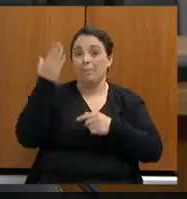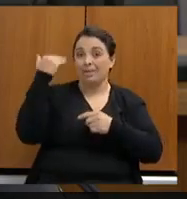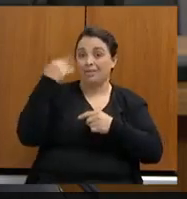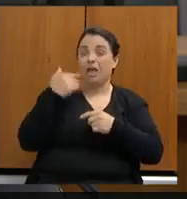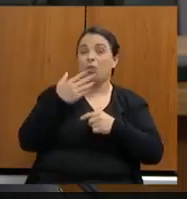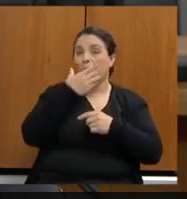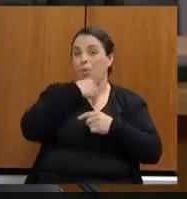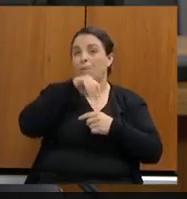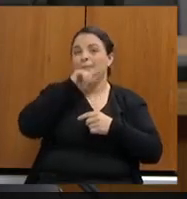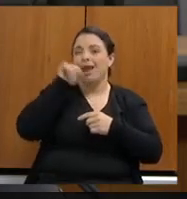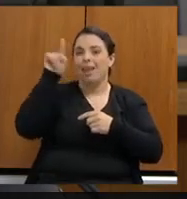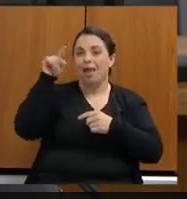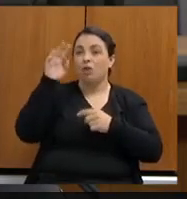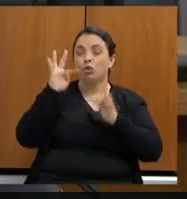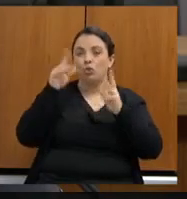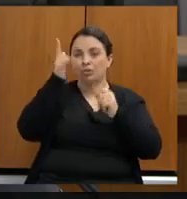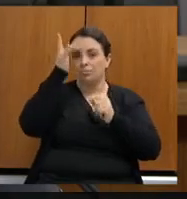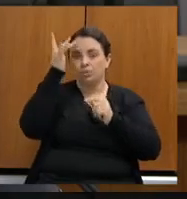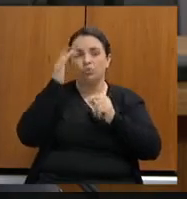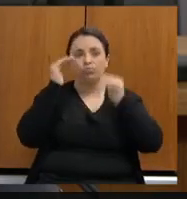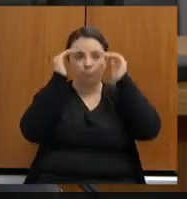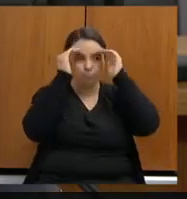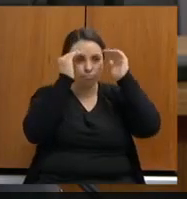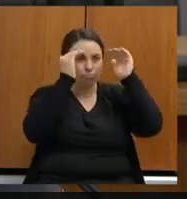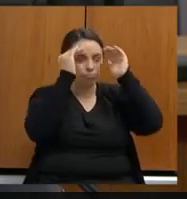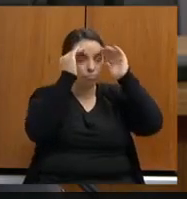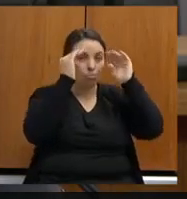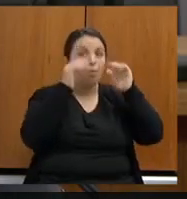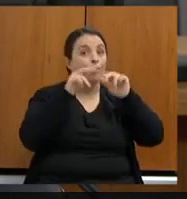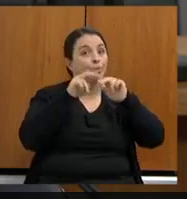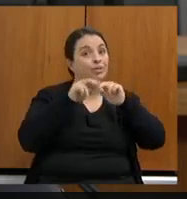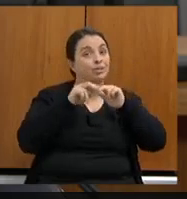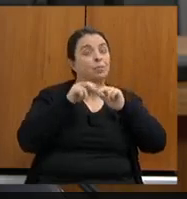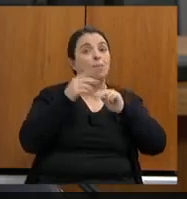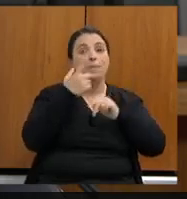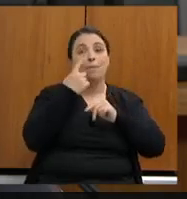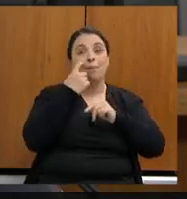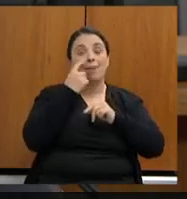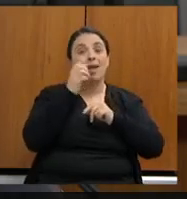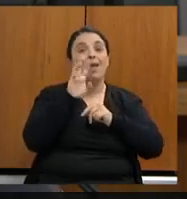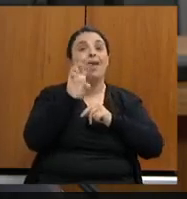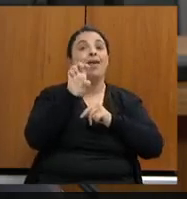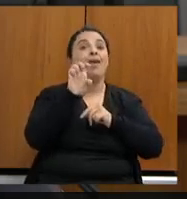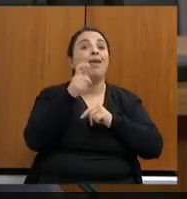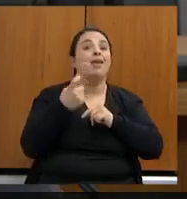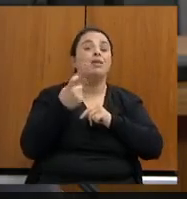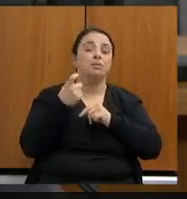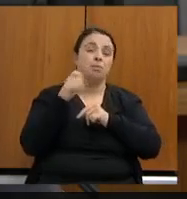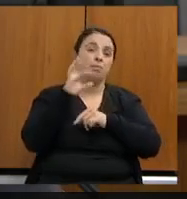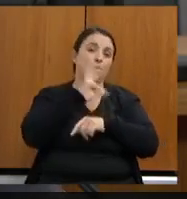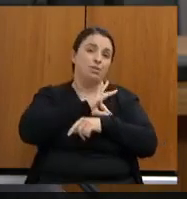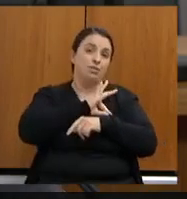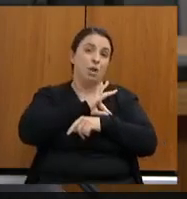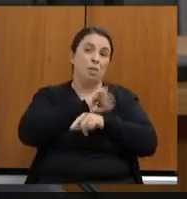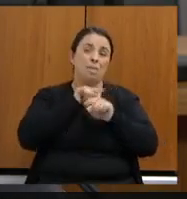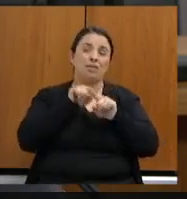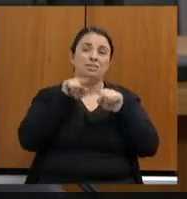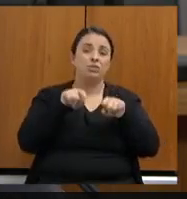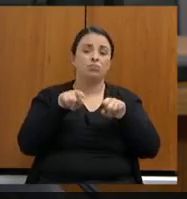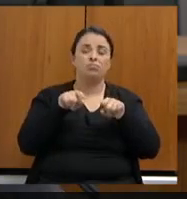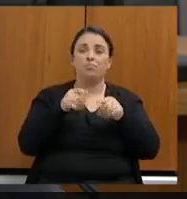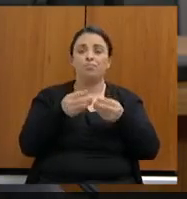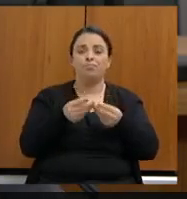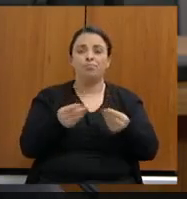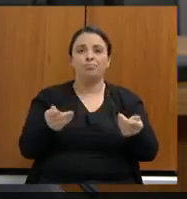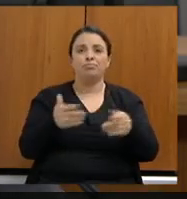oeste policial passava e o respeito Total acabou nós somos recuperar e esses jovens